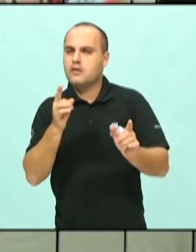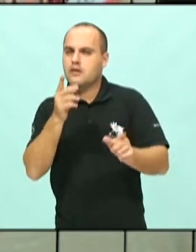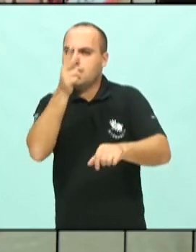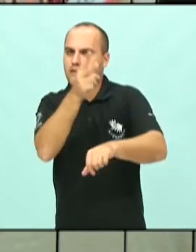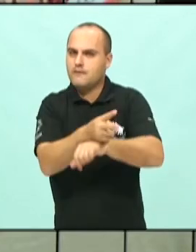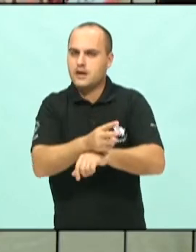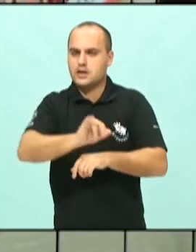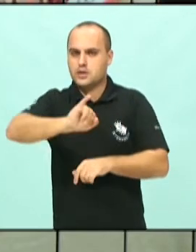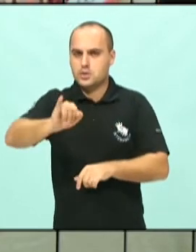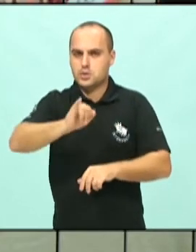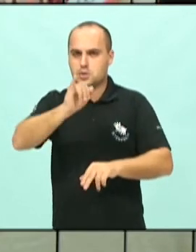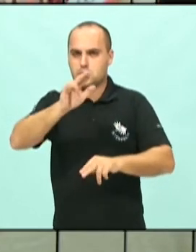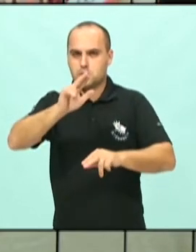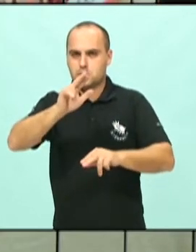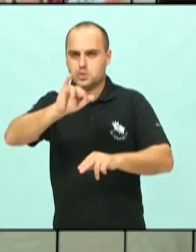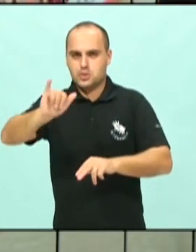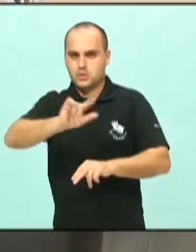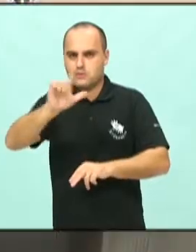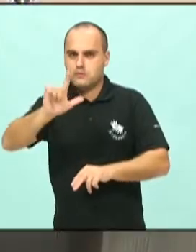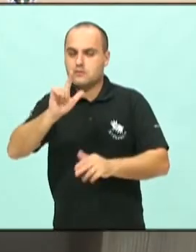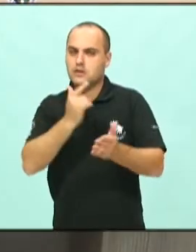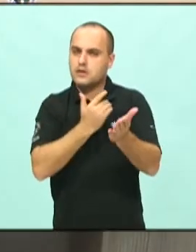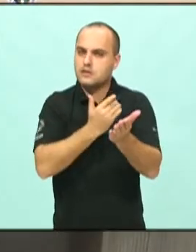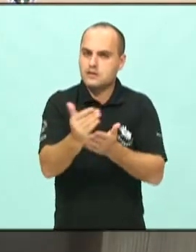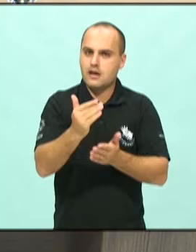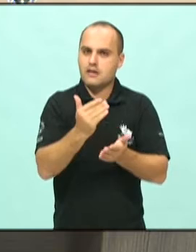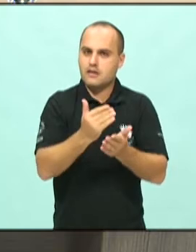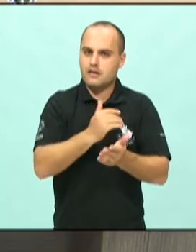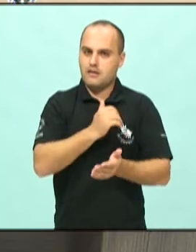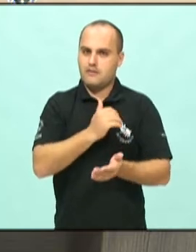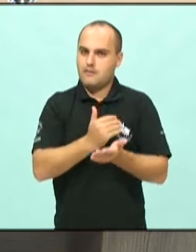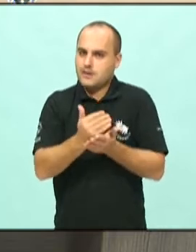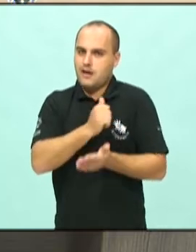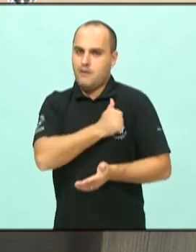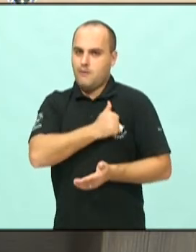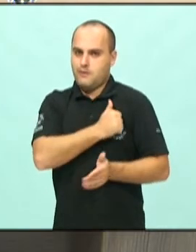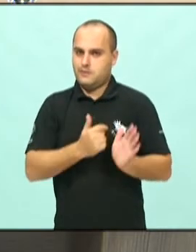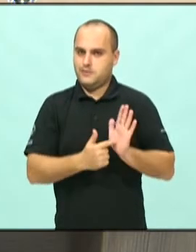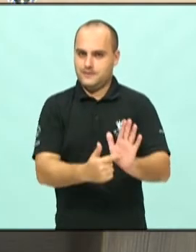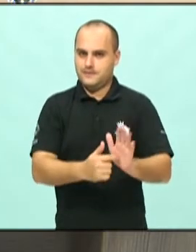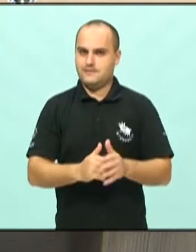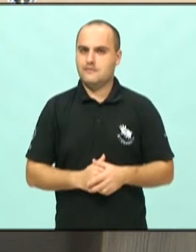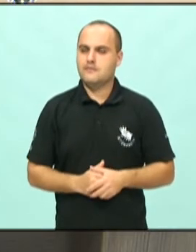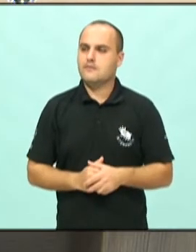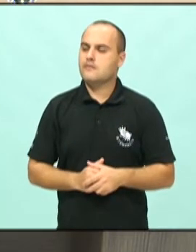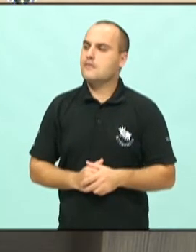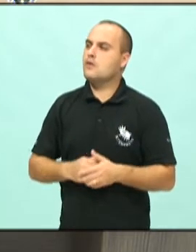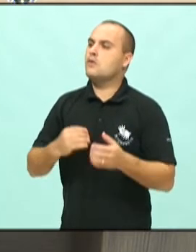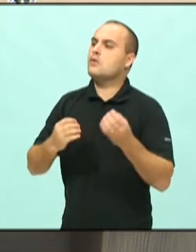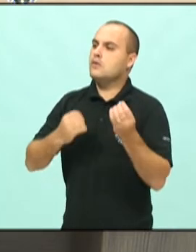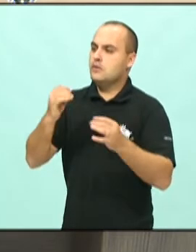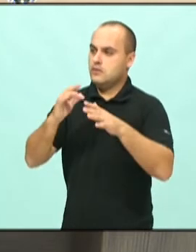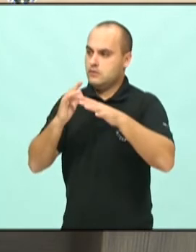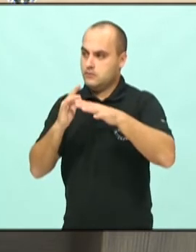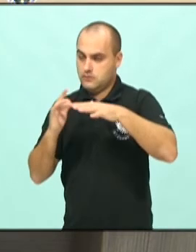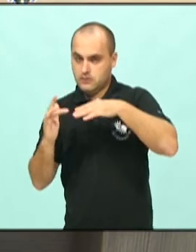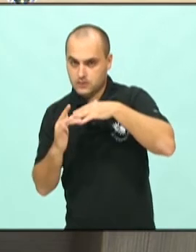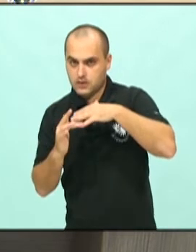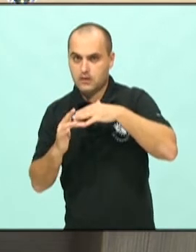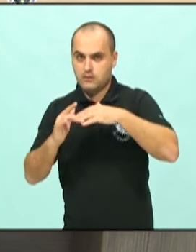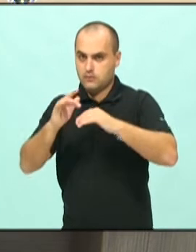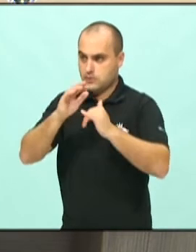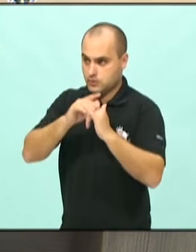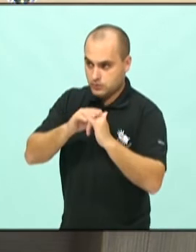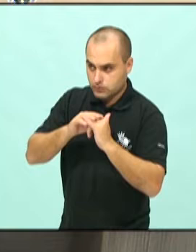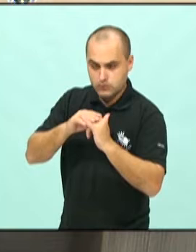e lançar no início do 2º semestre. Quem tiver interesse em acompanhar seu trabalho, a rede social, como o YouTube, tem tudo